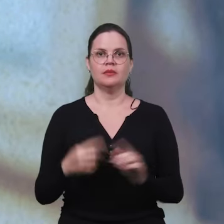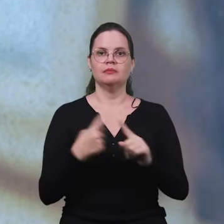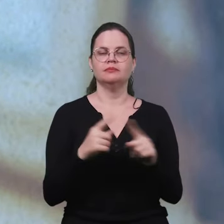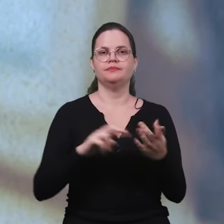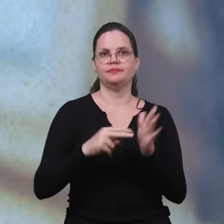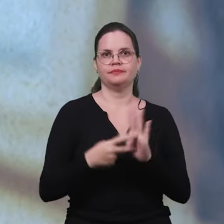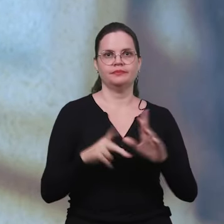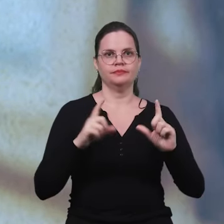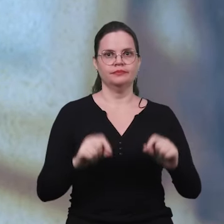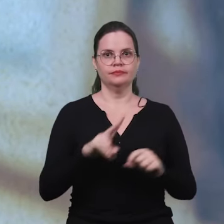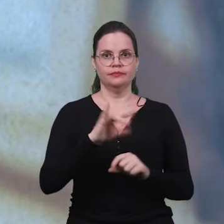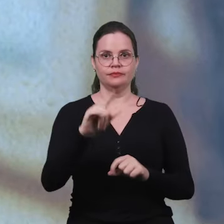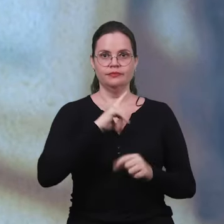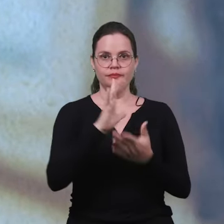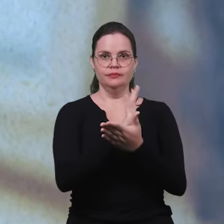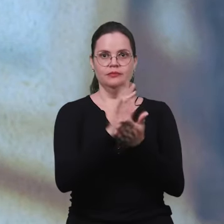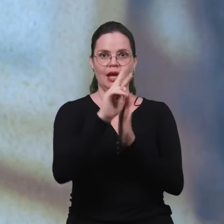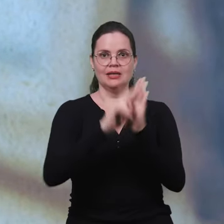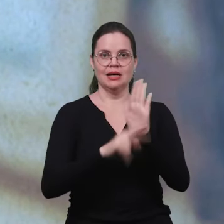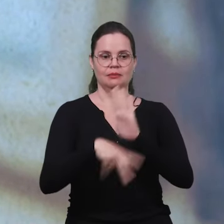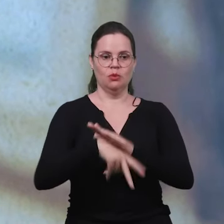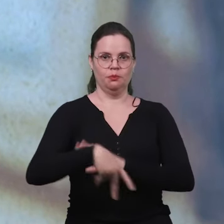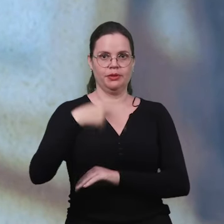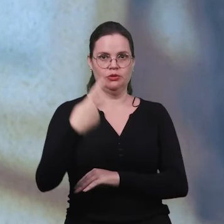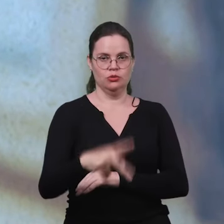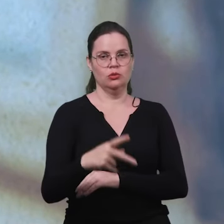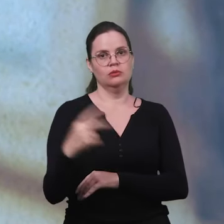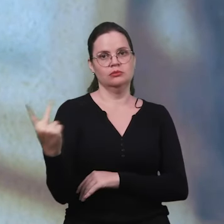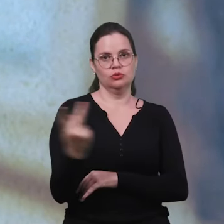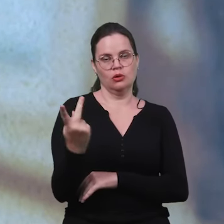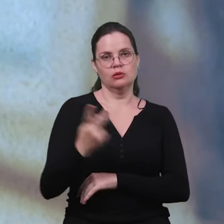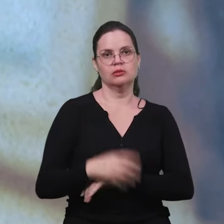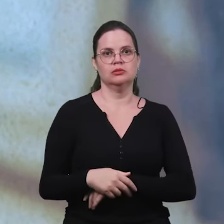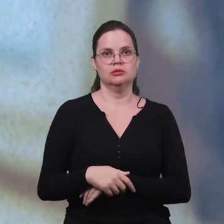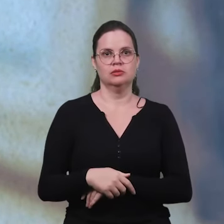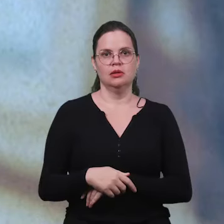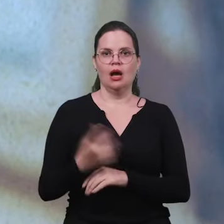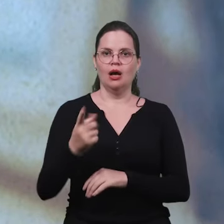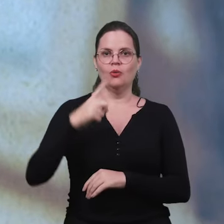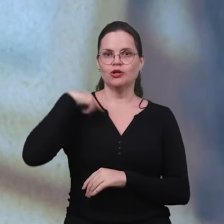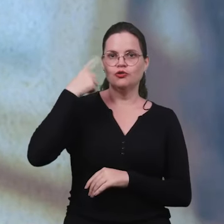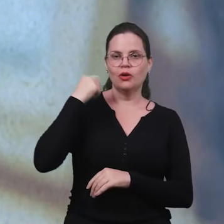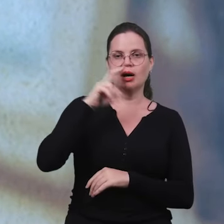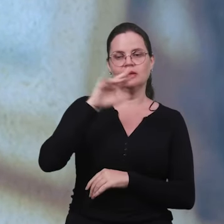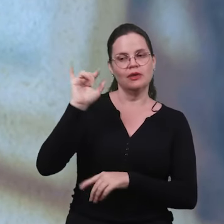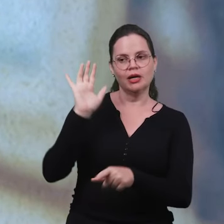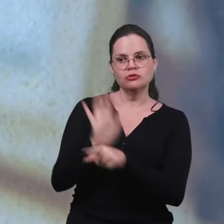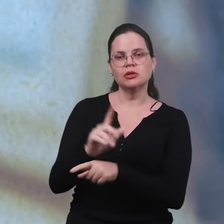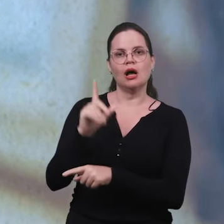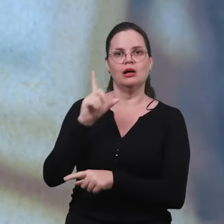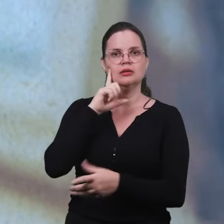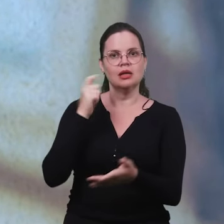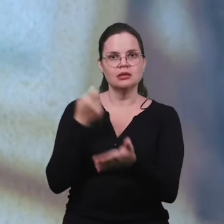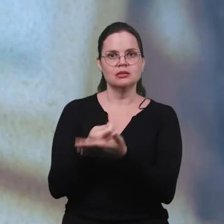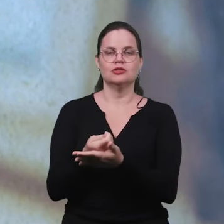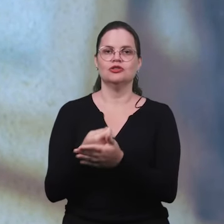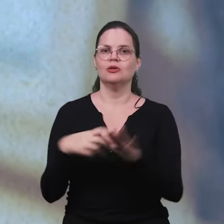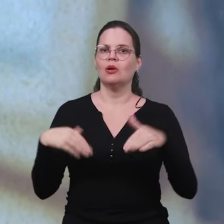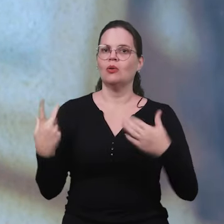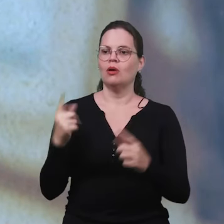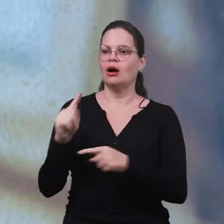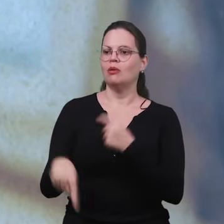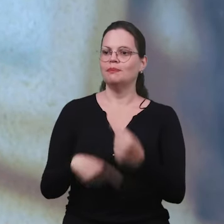Significa que você vai criar regras próprias para aquele casal. Então, ali o advogado especialista vai ajudar, né, vai entender quais são